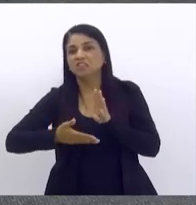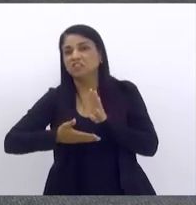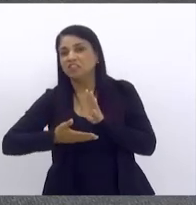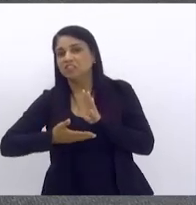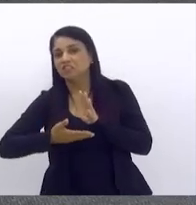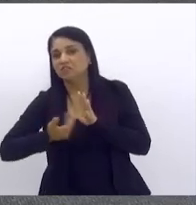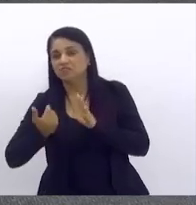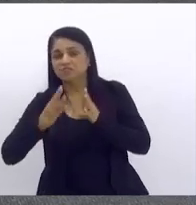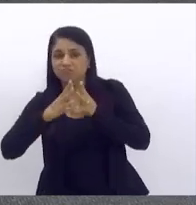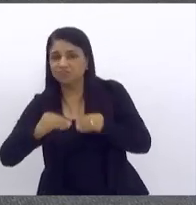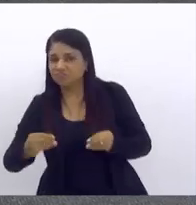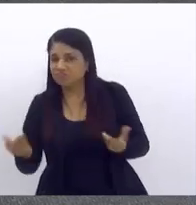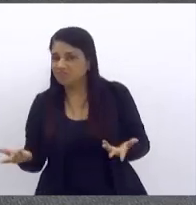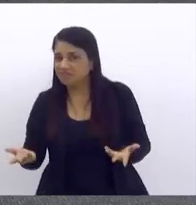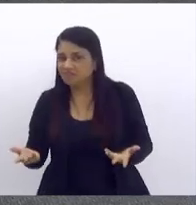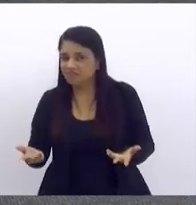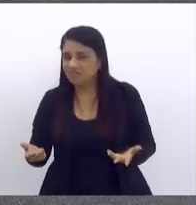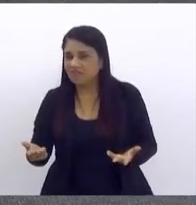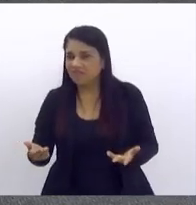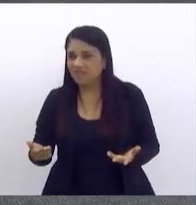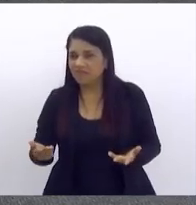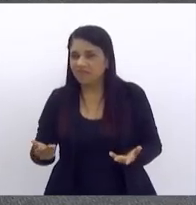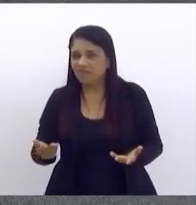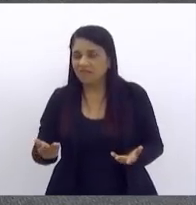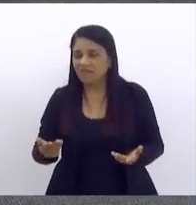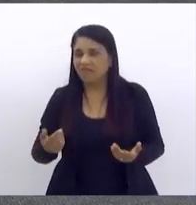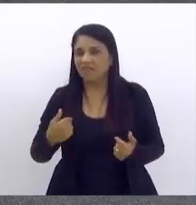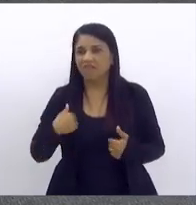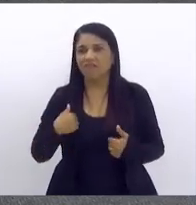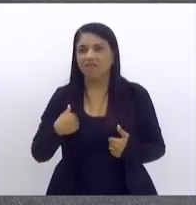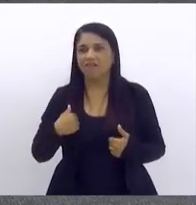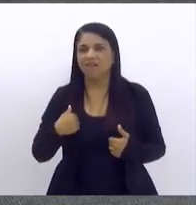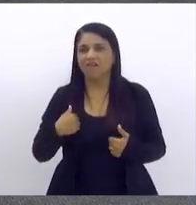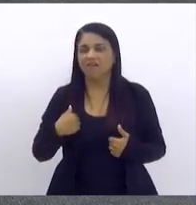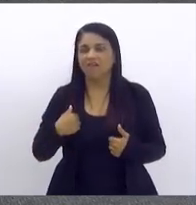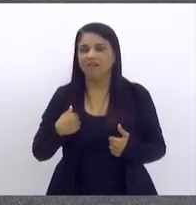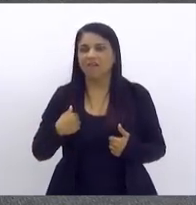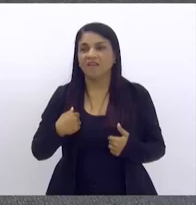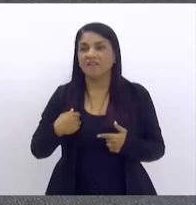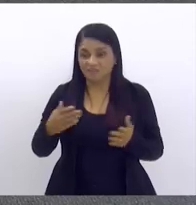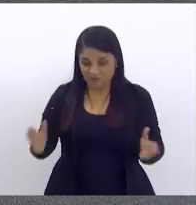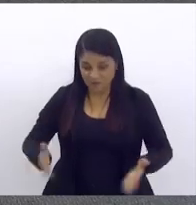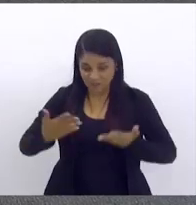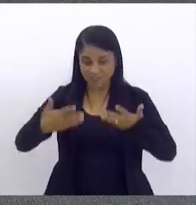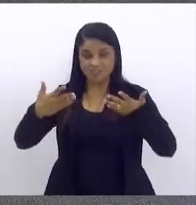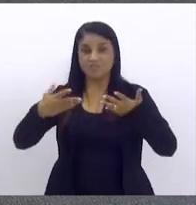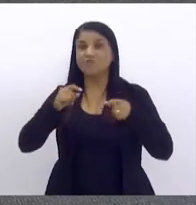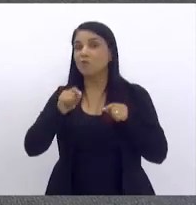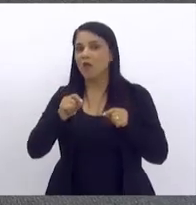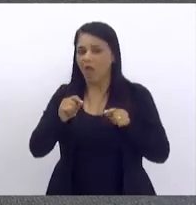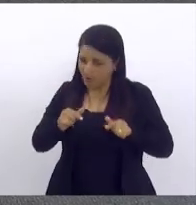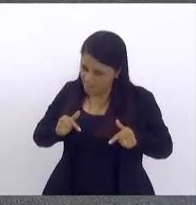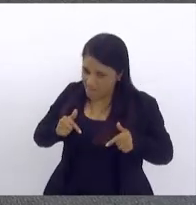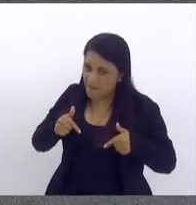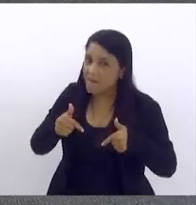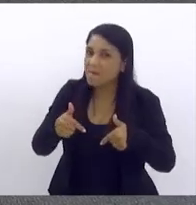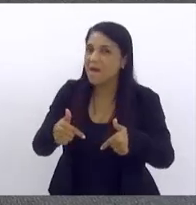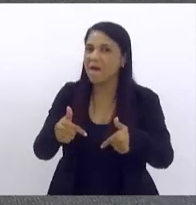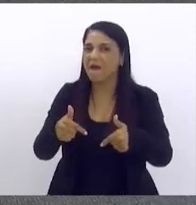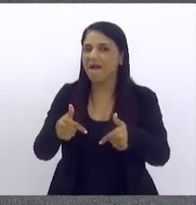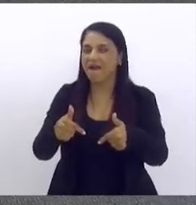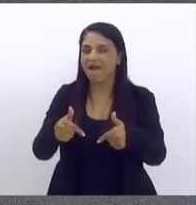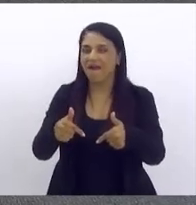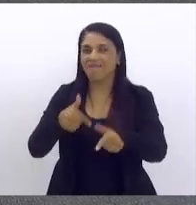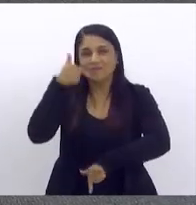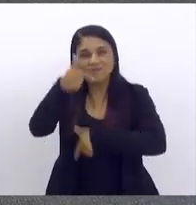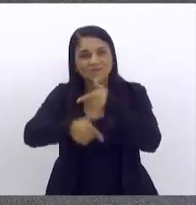ontem, isso nos incentiva a botar mais ainda o dedo na ferida. Nós vamos